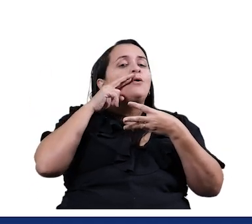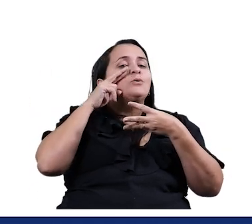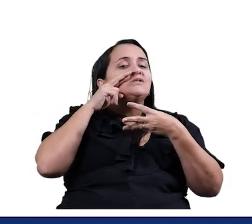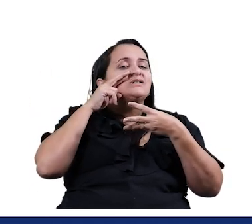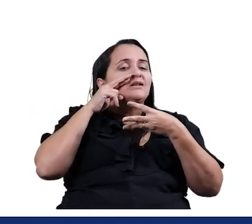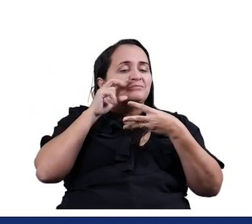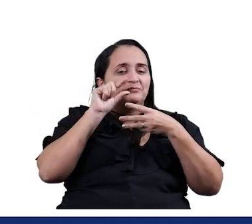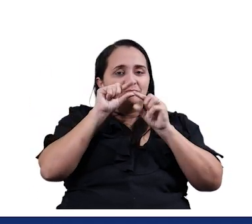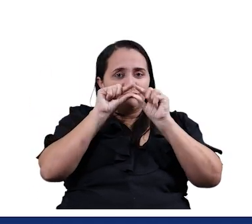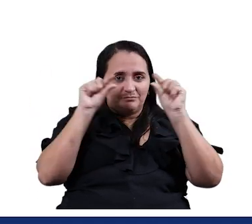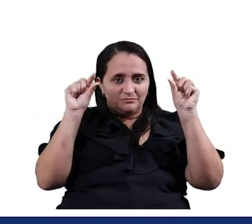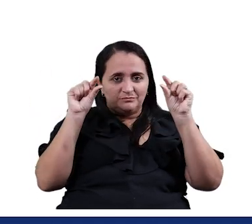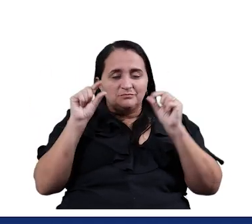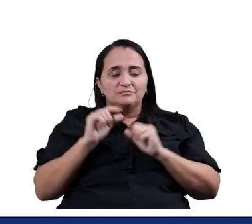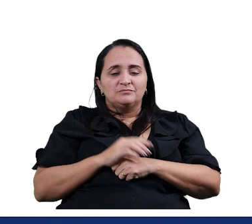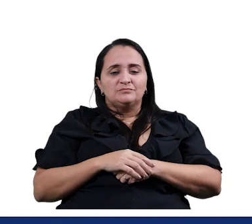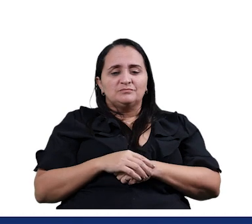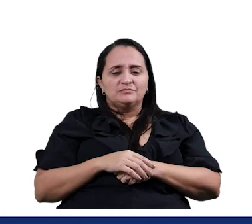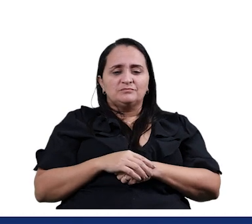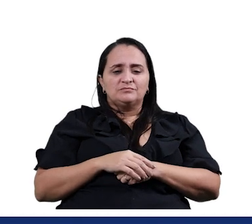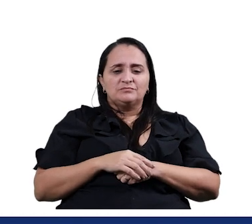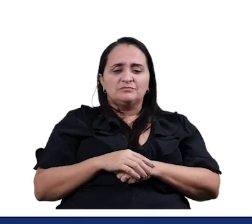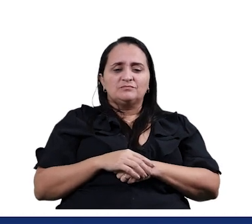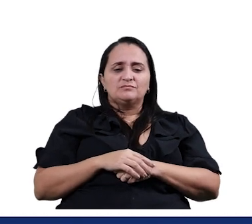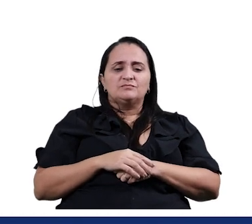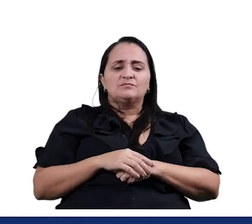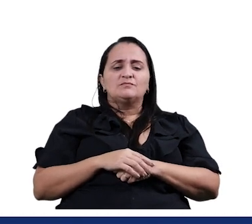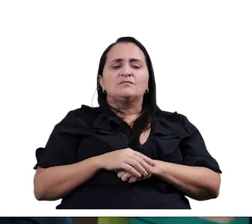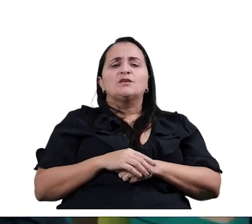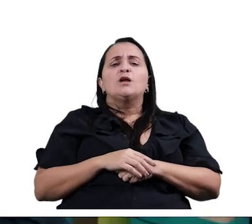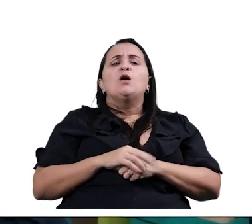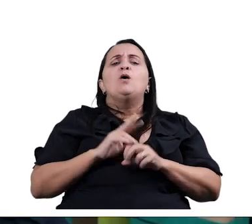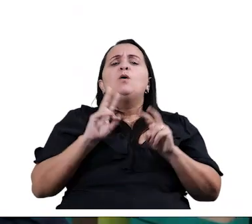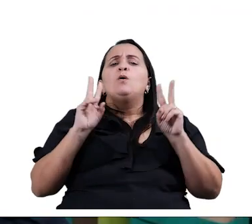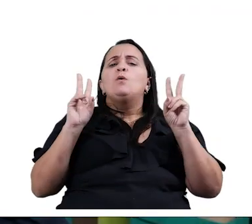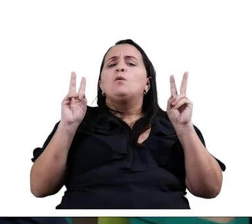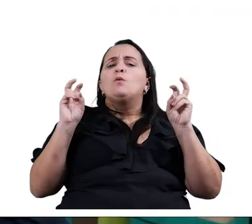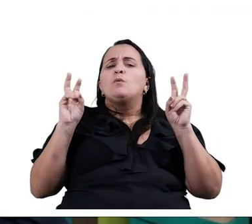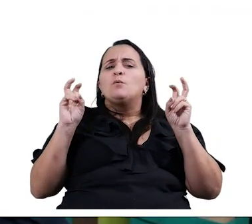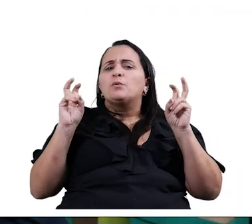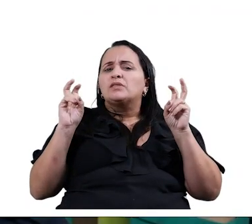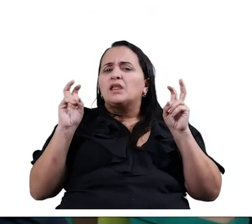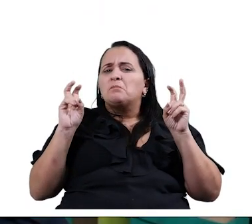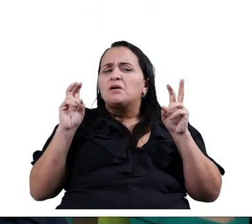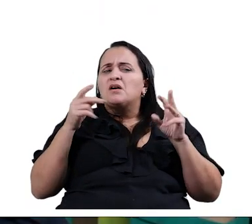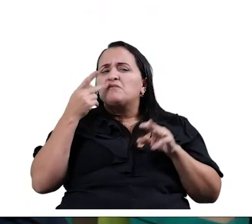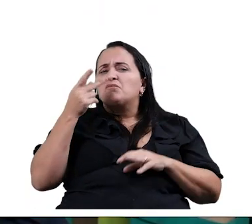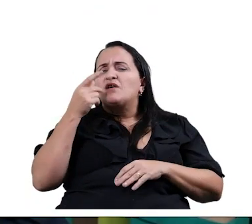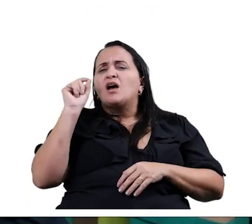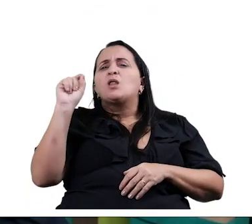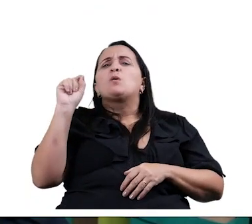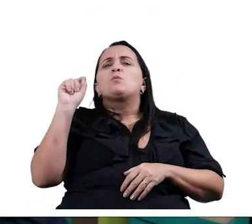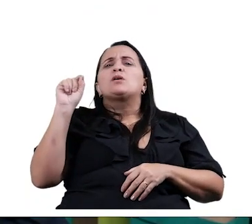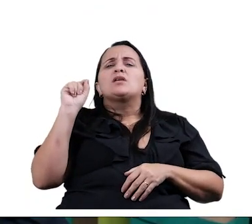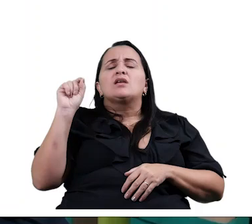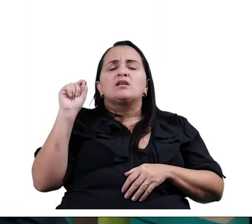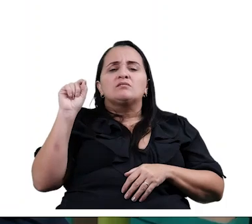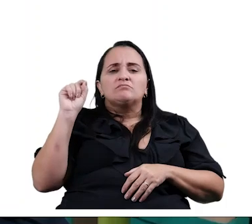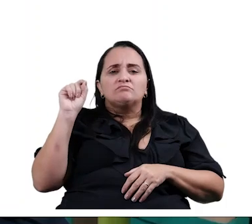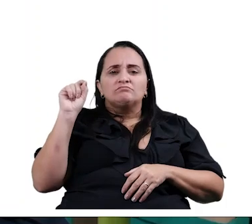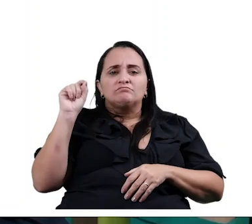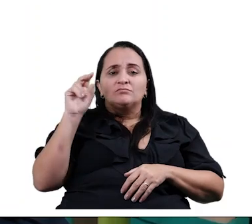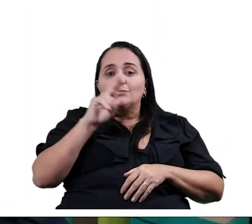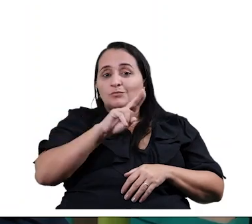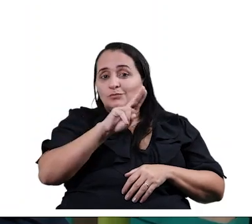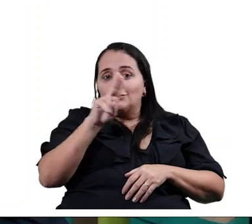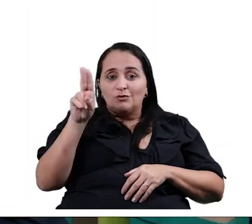assunto do texto? Que sempre para vocês essa é a mais fácil, né? De que fala o texto que eu acabei de ler?